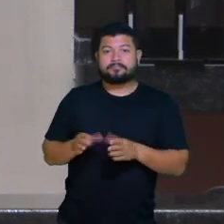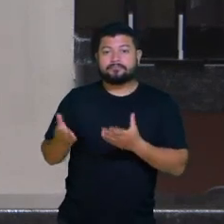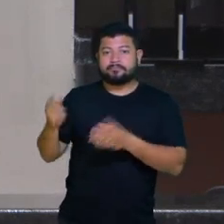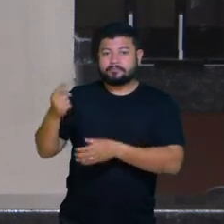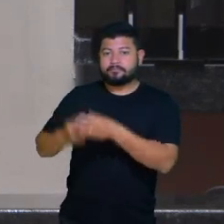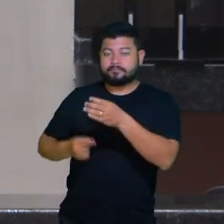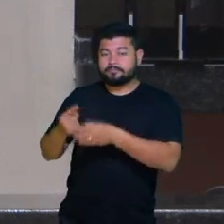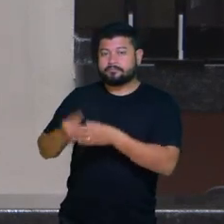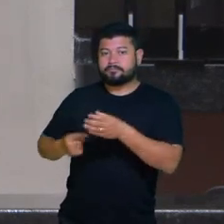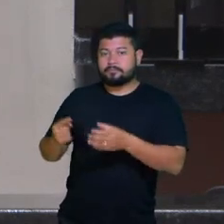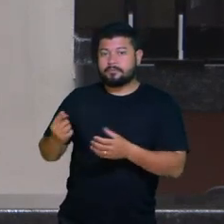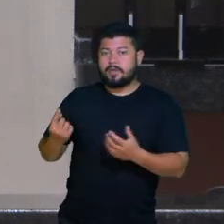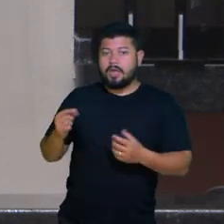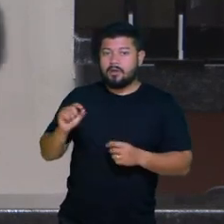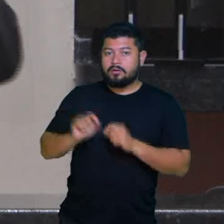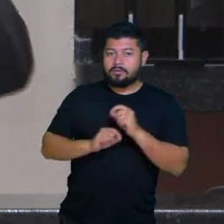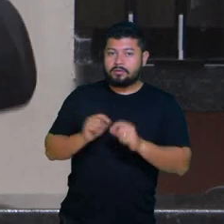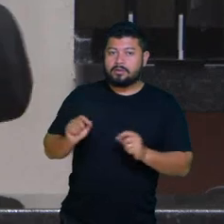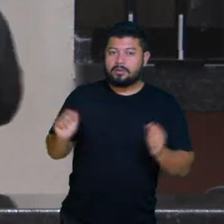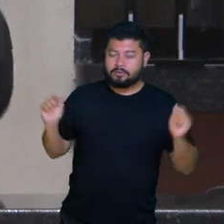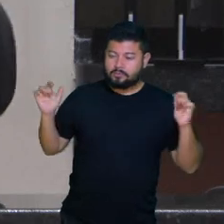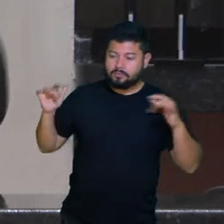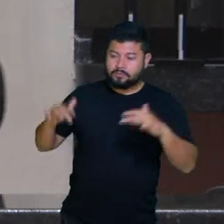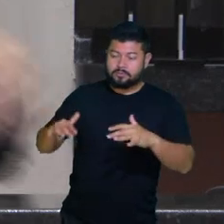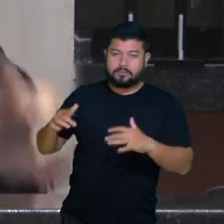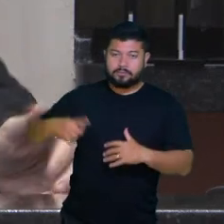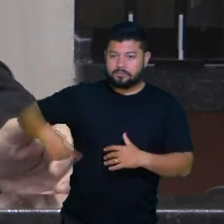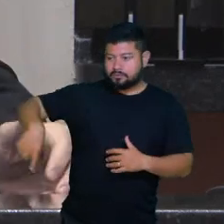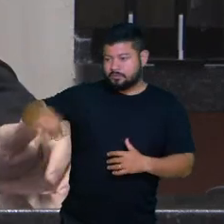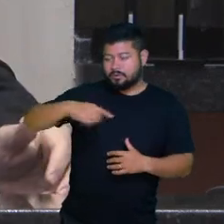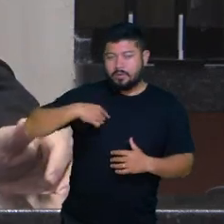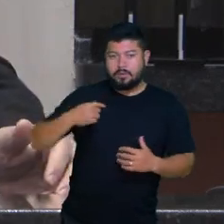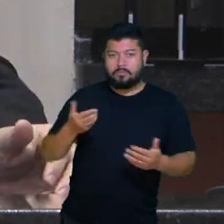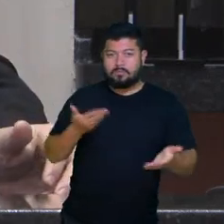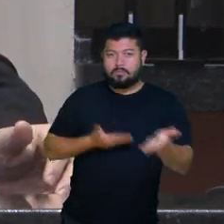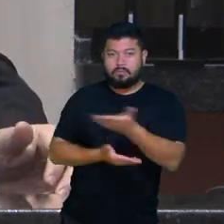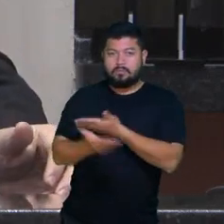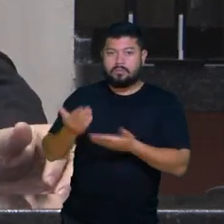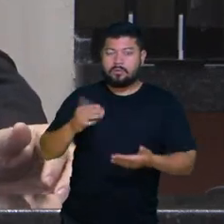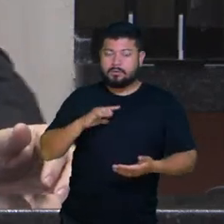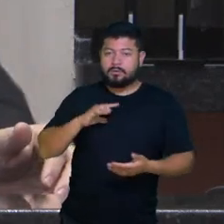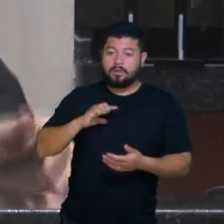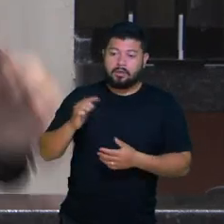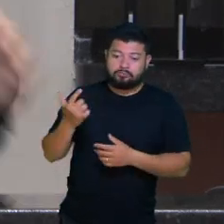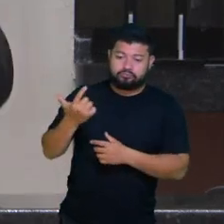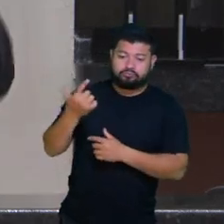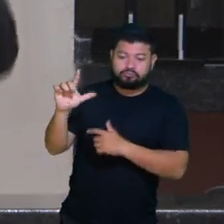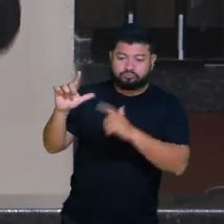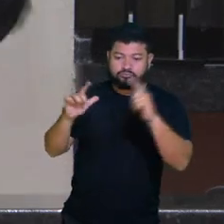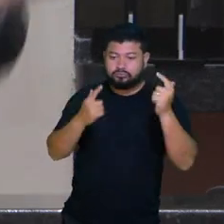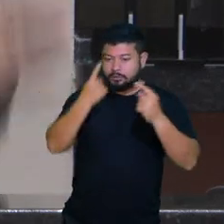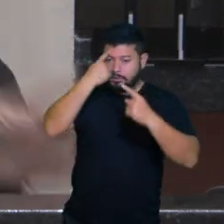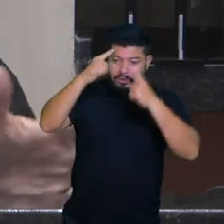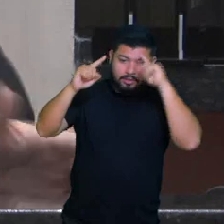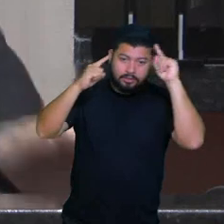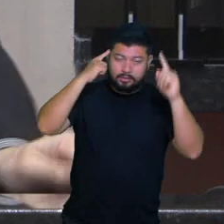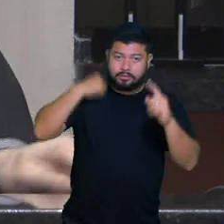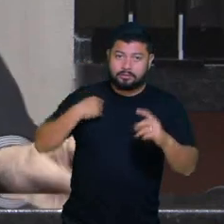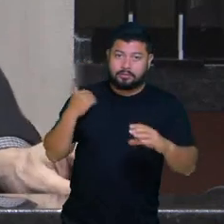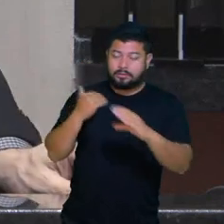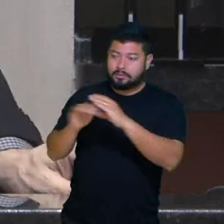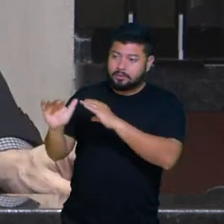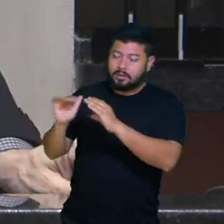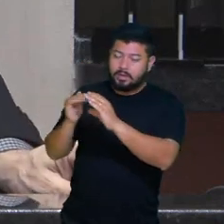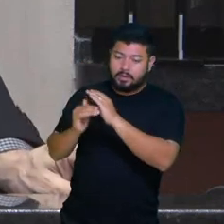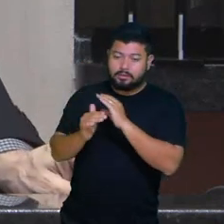um ponto de encontro chou espaço de consenso porque é onde você mas que terão desdobramentos que vai encaminhar para para uma Instância para outra Instância conforme